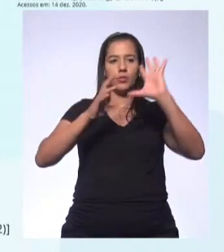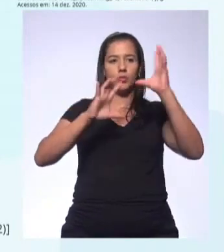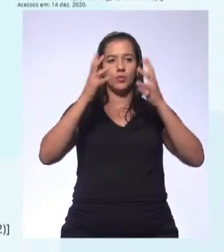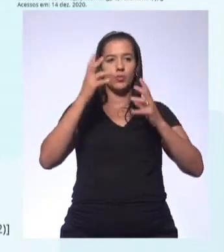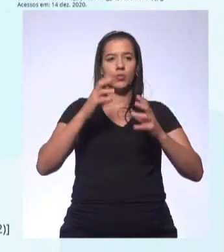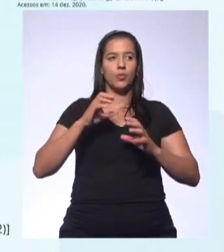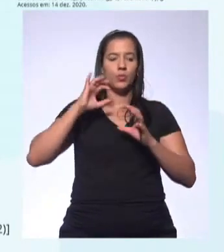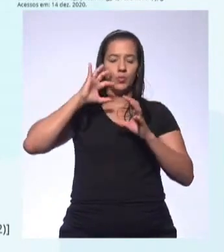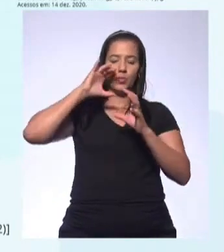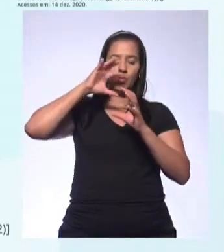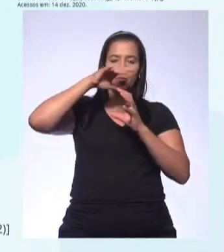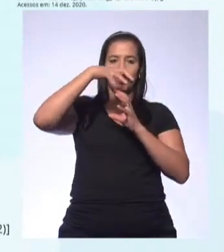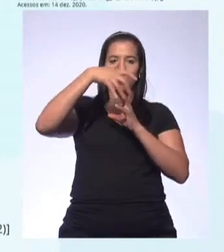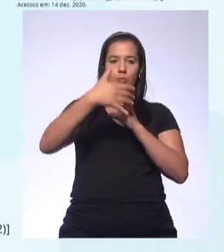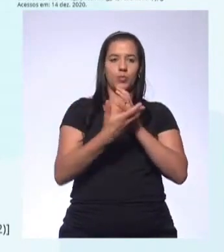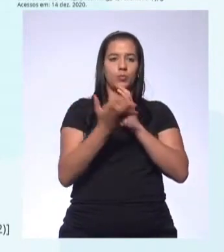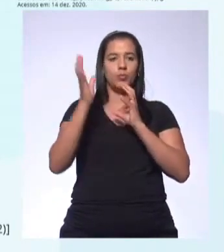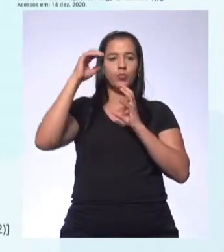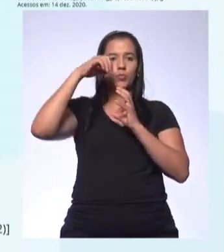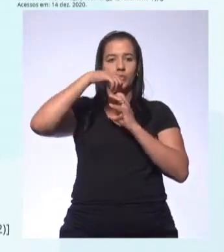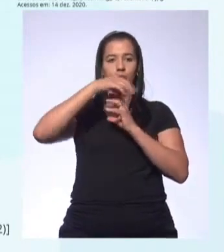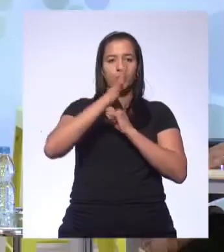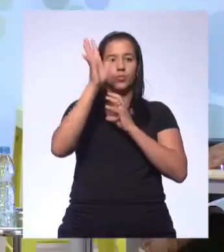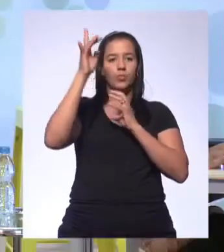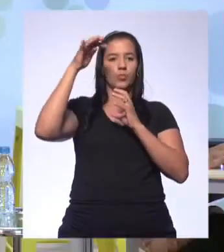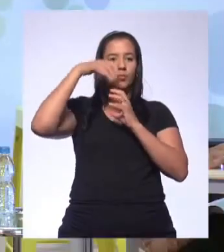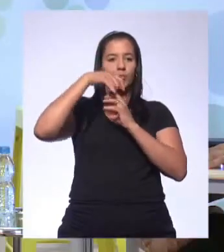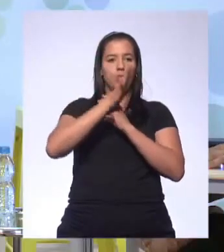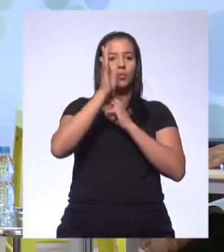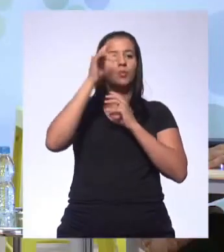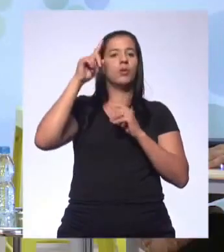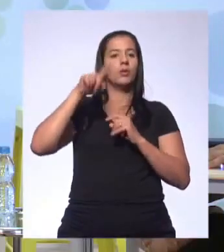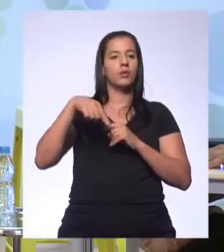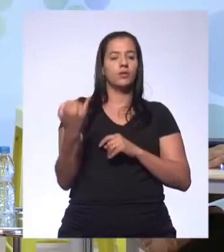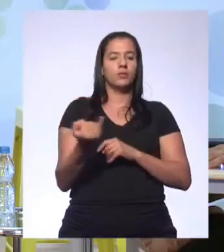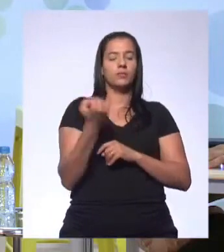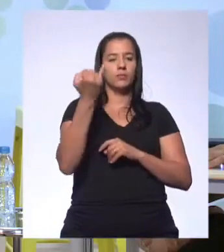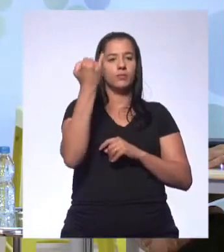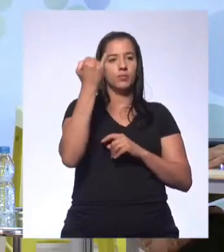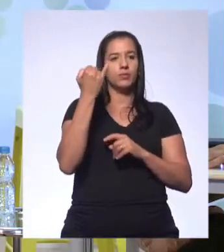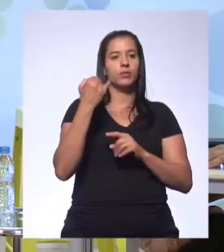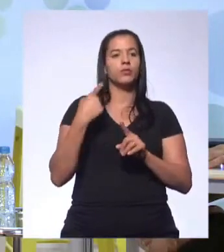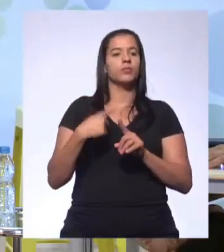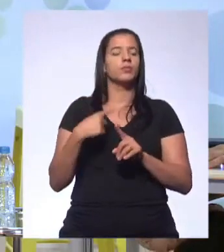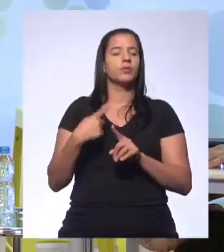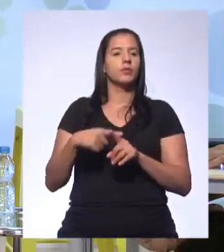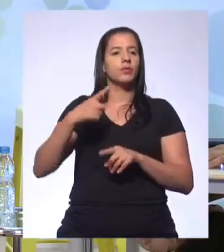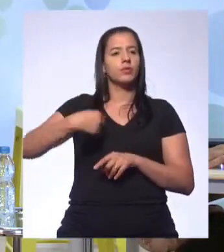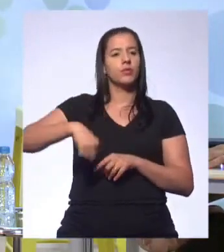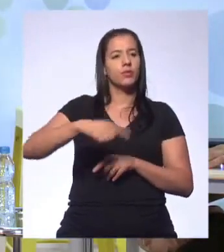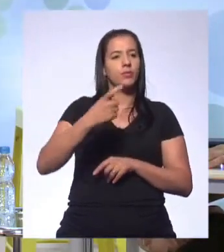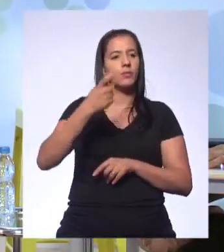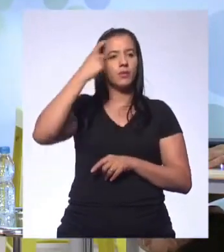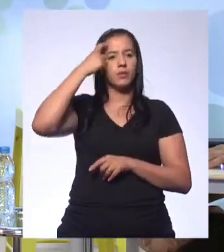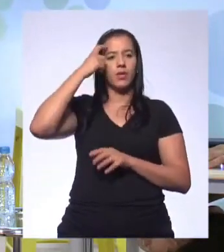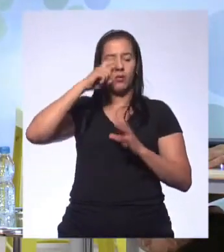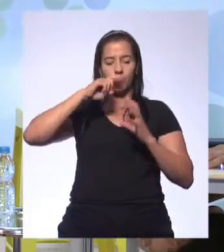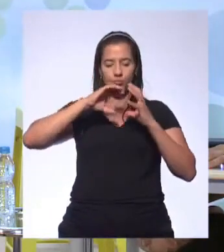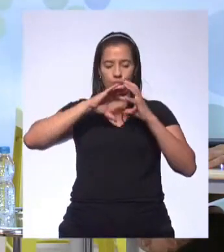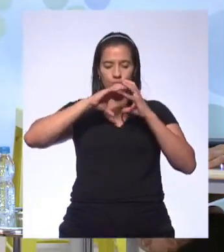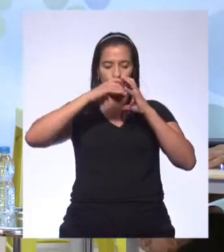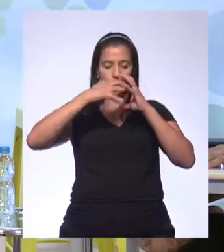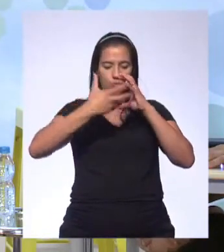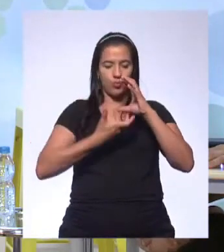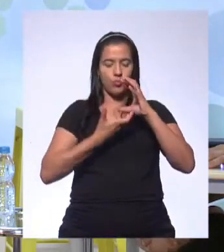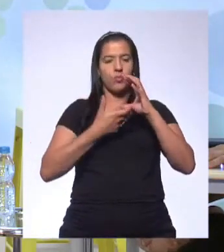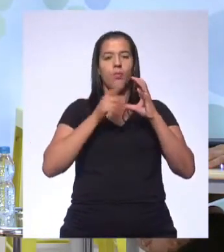efeito estufa. O efeito estufa, lembrando que ele é importante, né? Se você pensar em uma estufa para cultivo